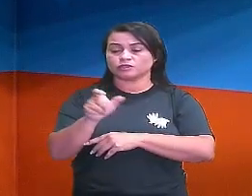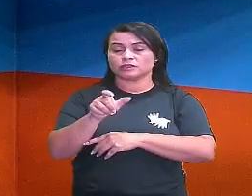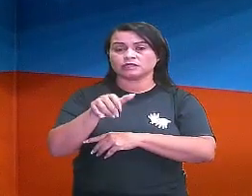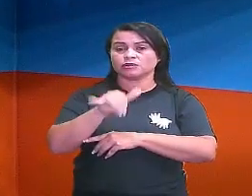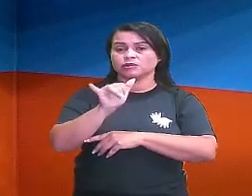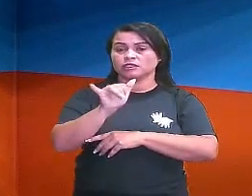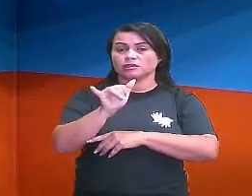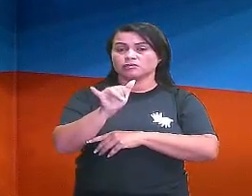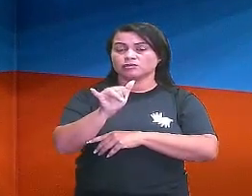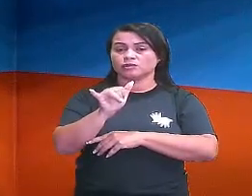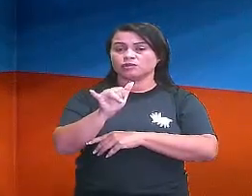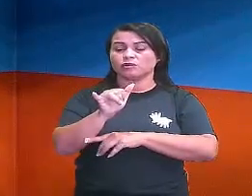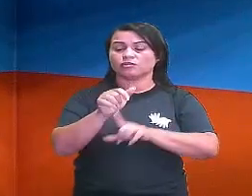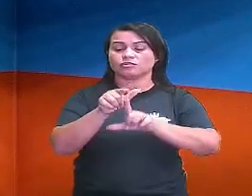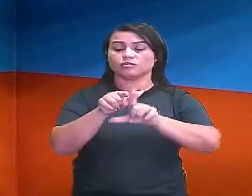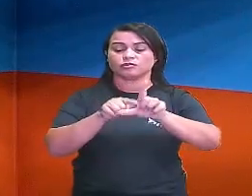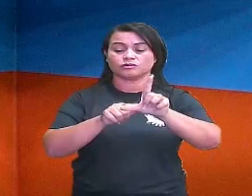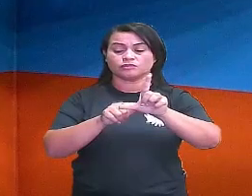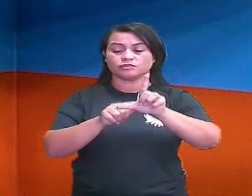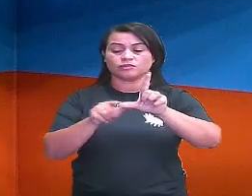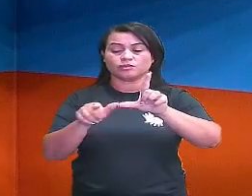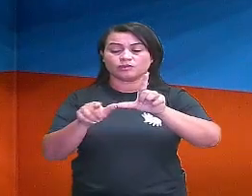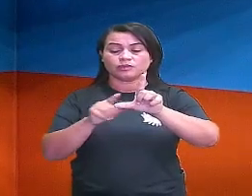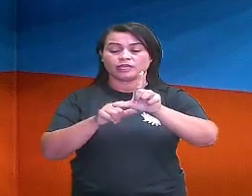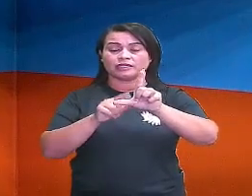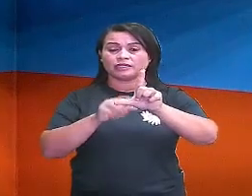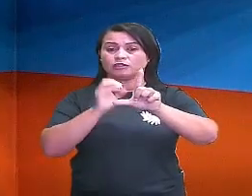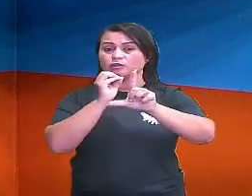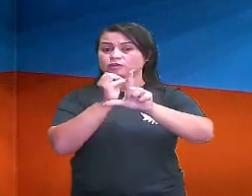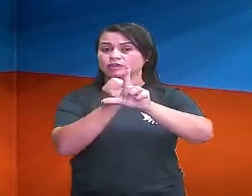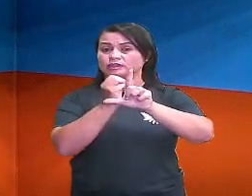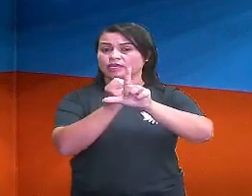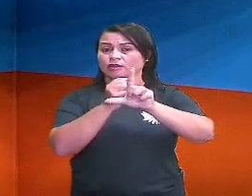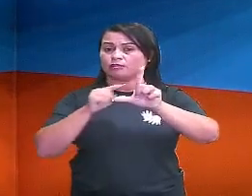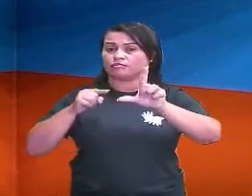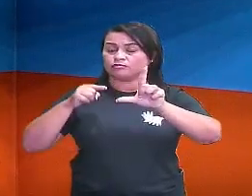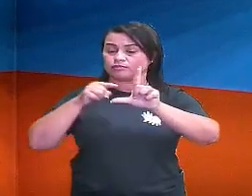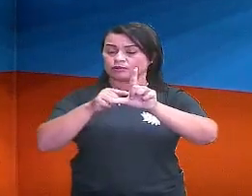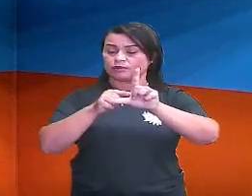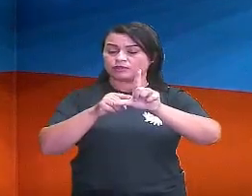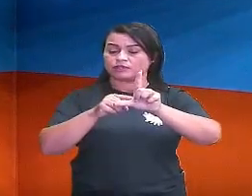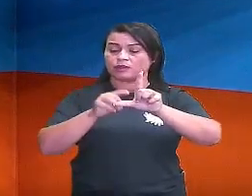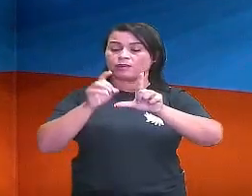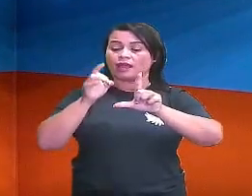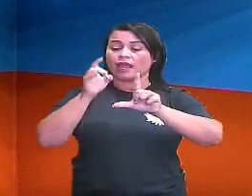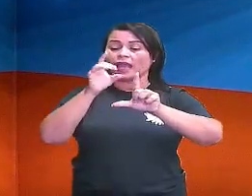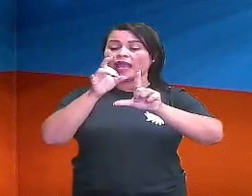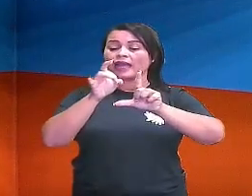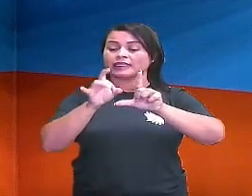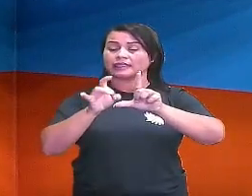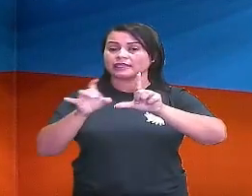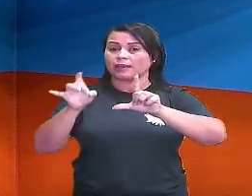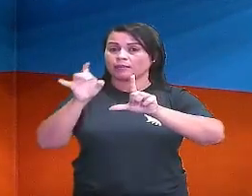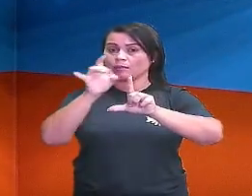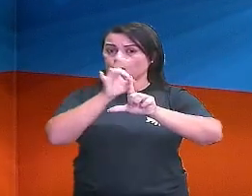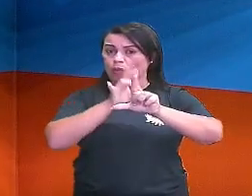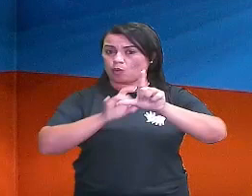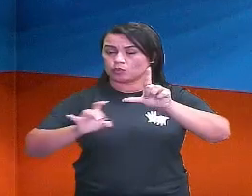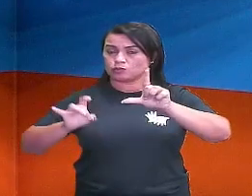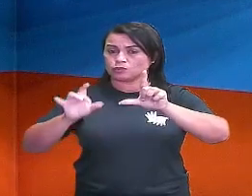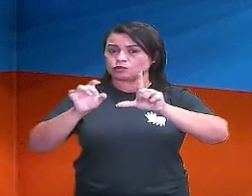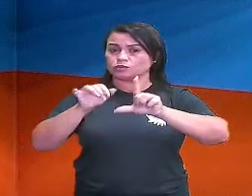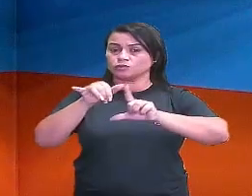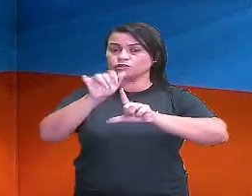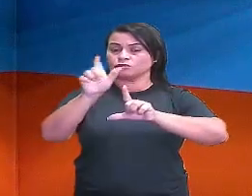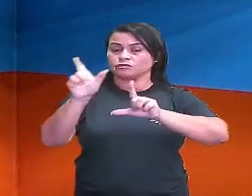e Y, eles se encontram aqui em 0. Então, é o ponto 0, 0. Cada ponto do plano cartesiano